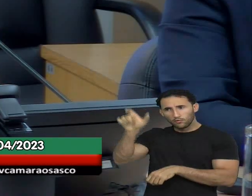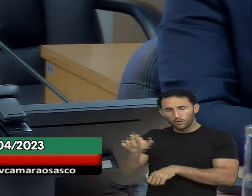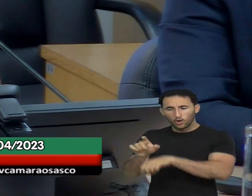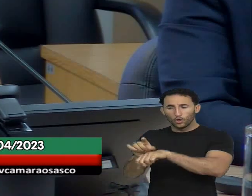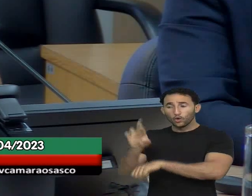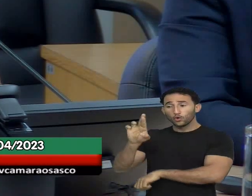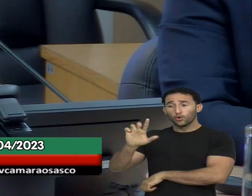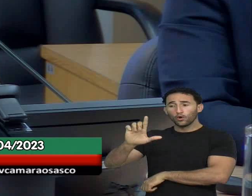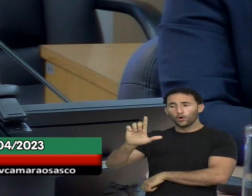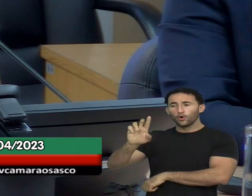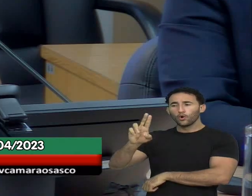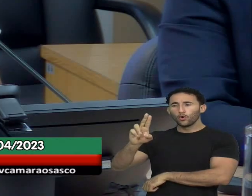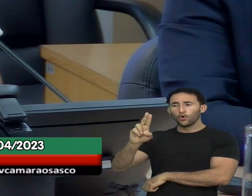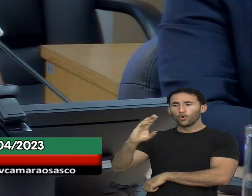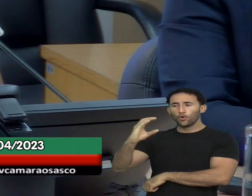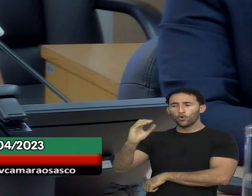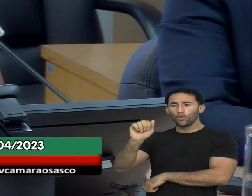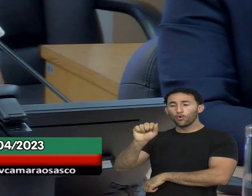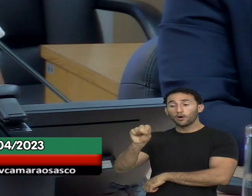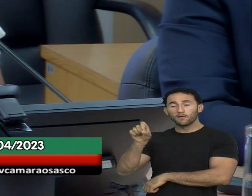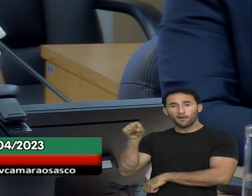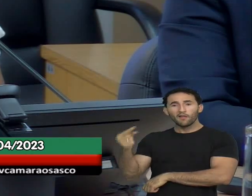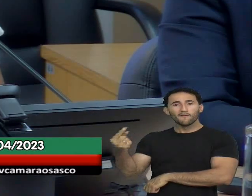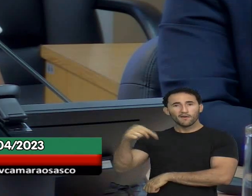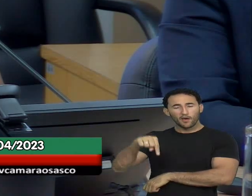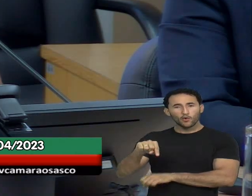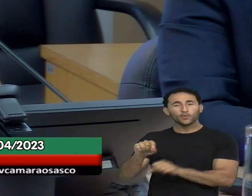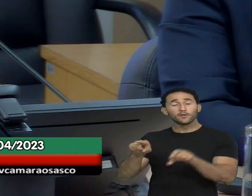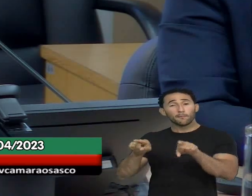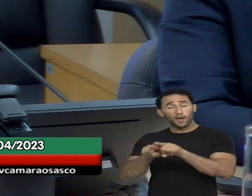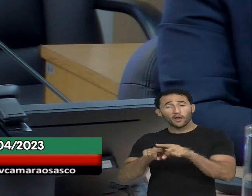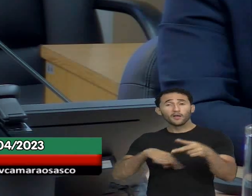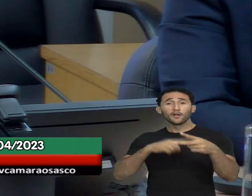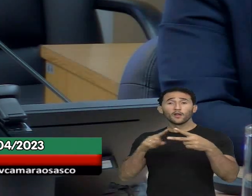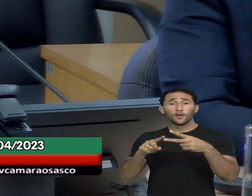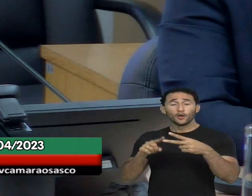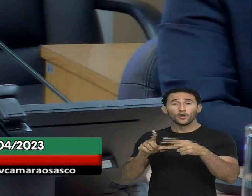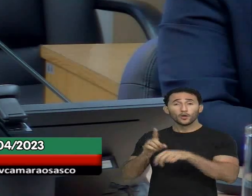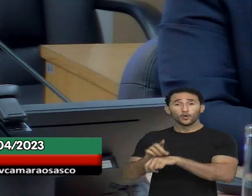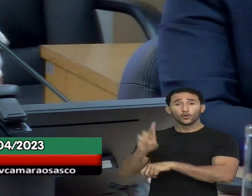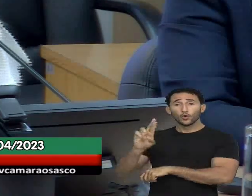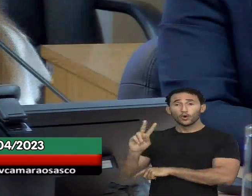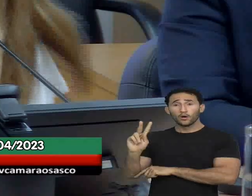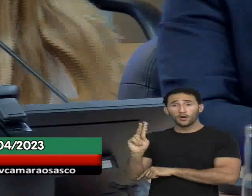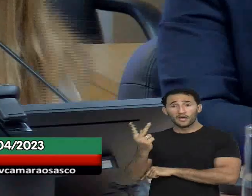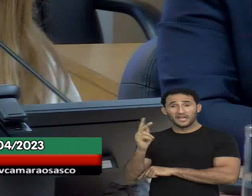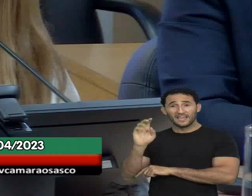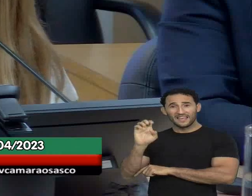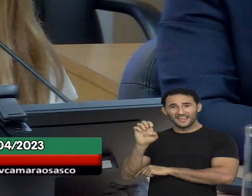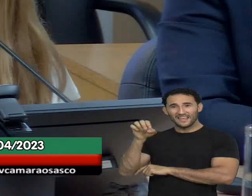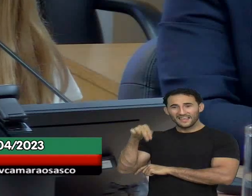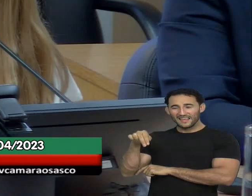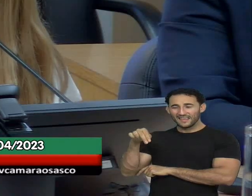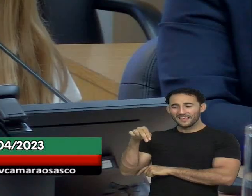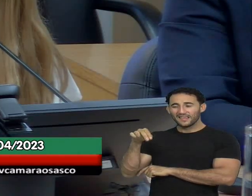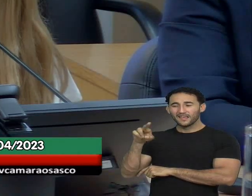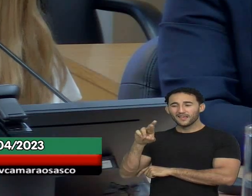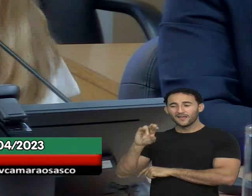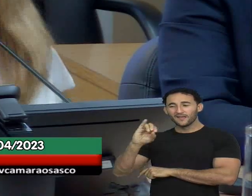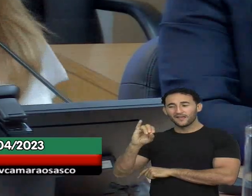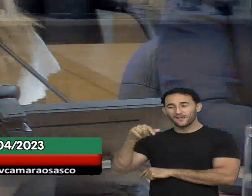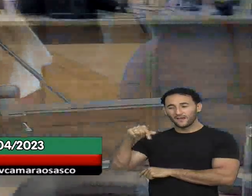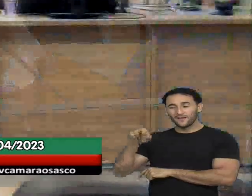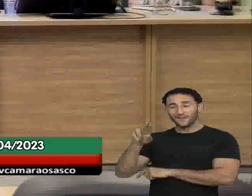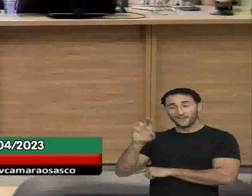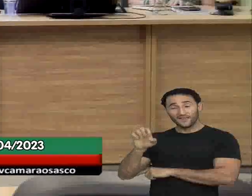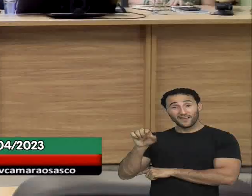e o Henrique. O Henrique, que ele é vascular, ele está aqui desse lado, né, doutor Henrique,